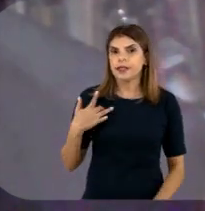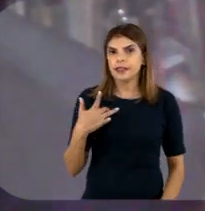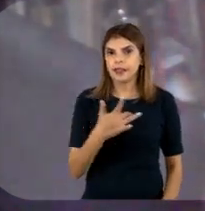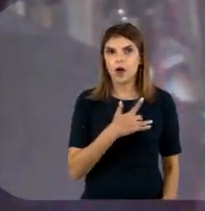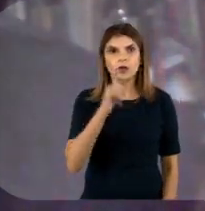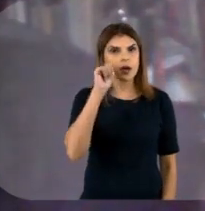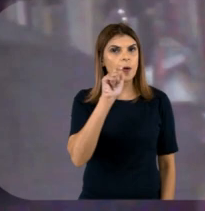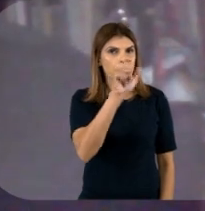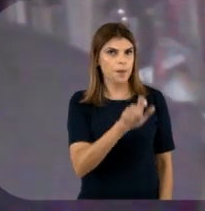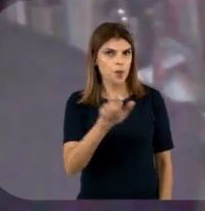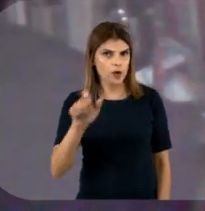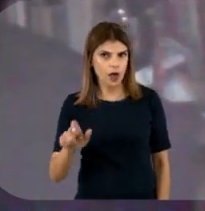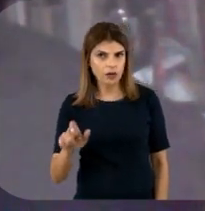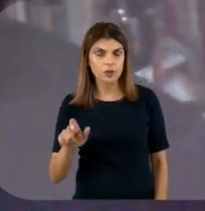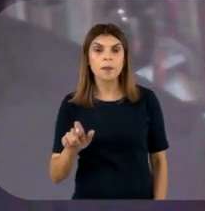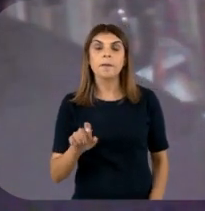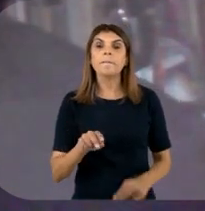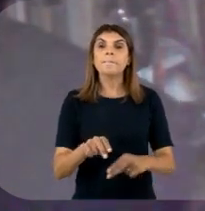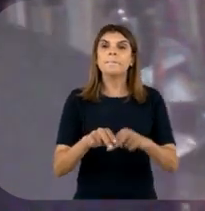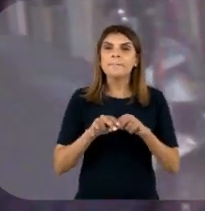mulheres. Entretanto,